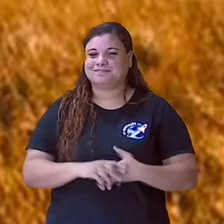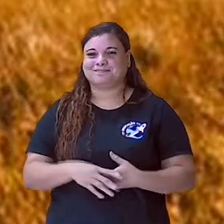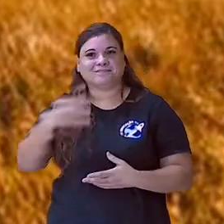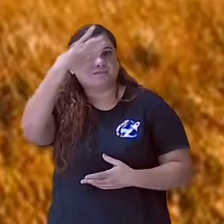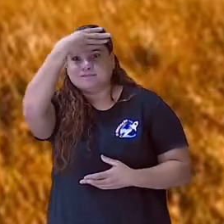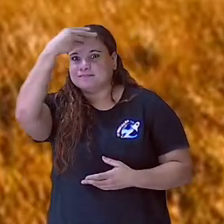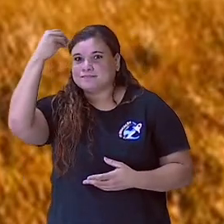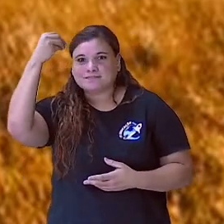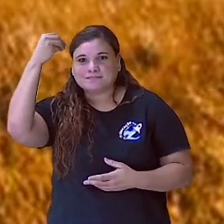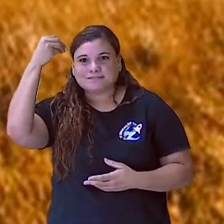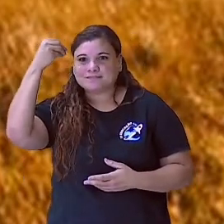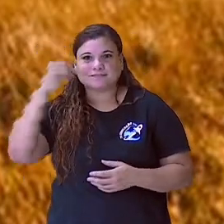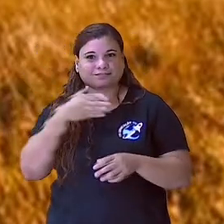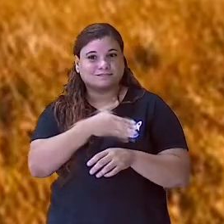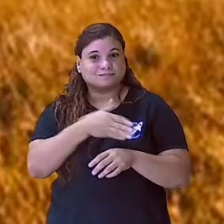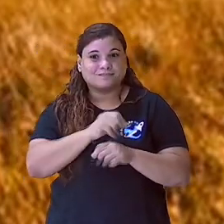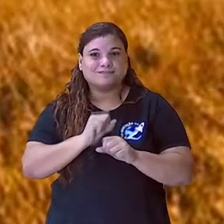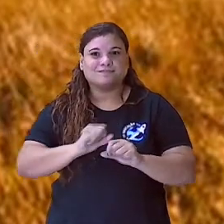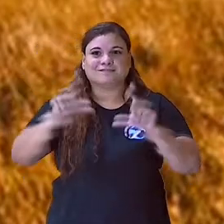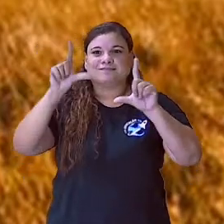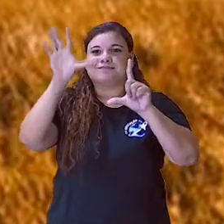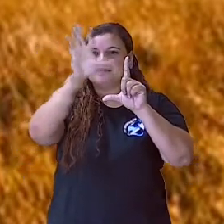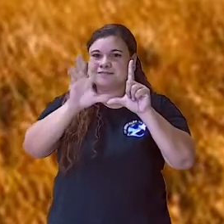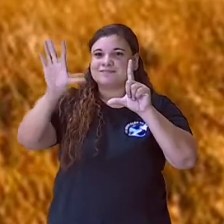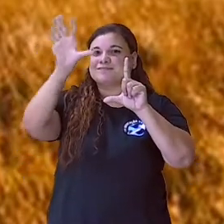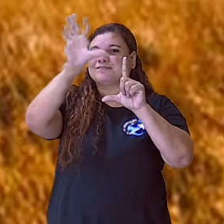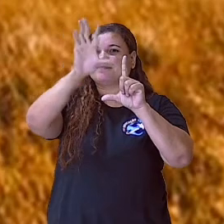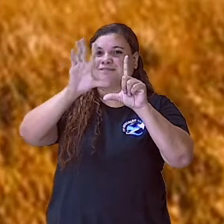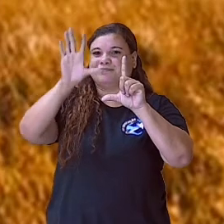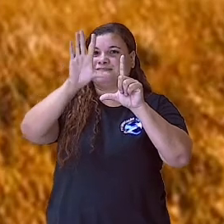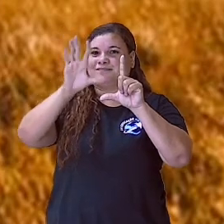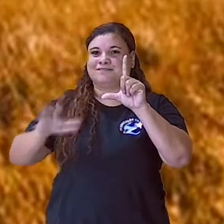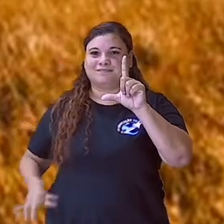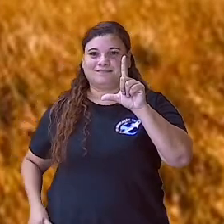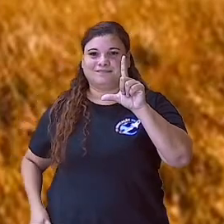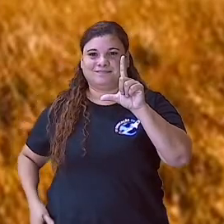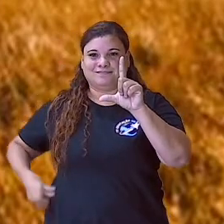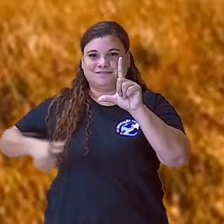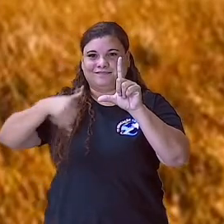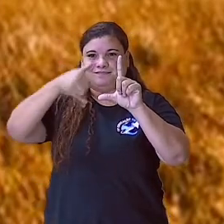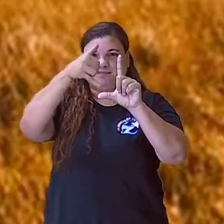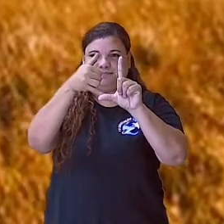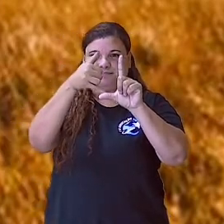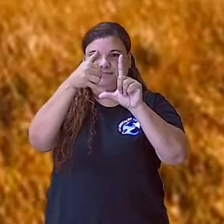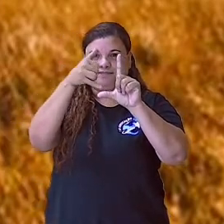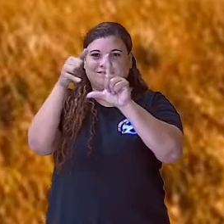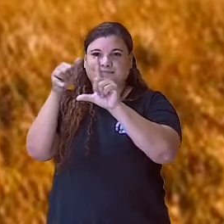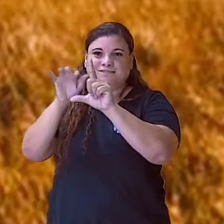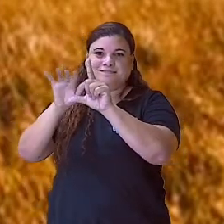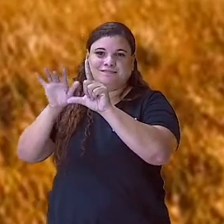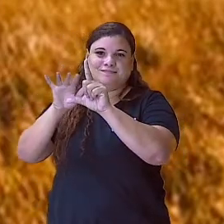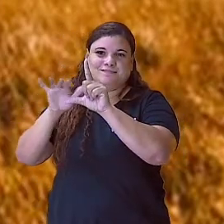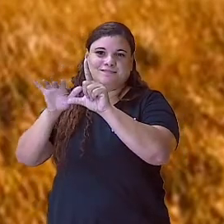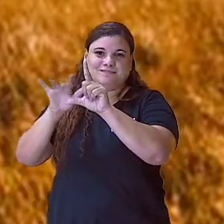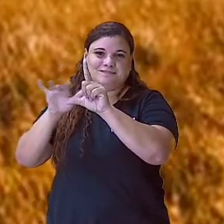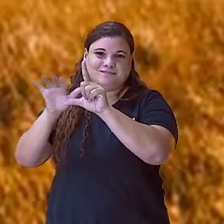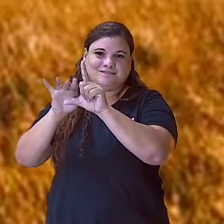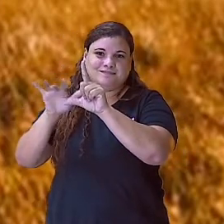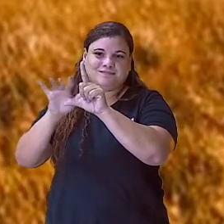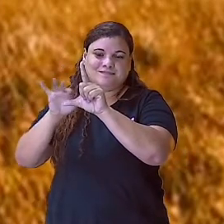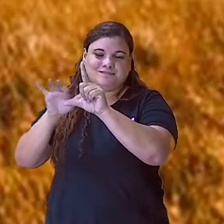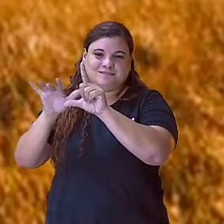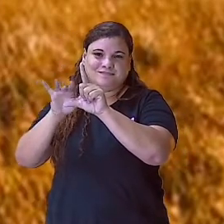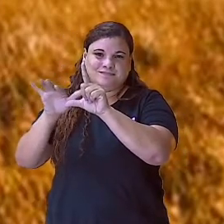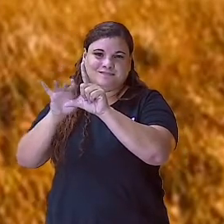nossa plataforma SMED-GV. Para isso, basta você apontar a câmera do seu celular para a imagem